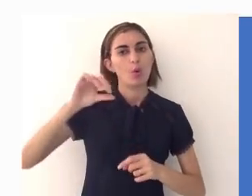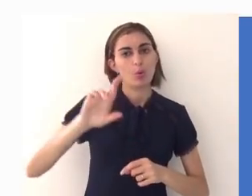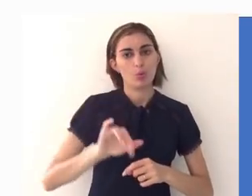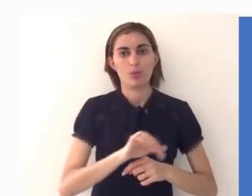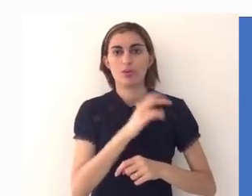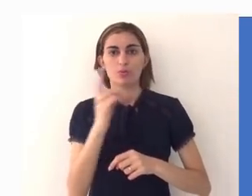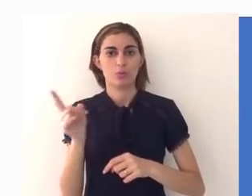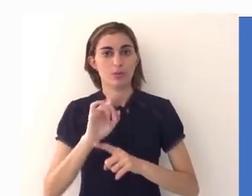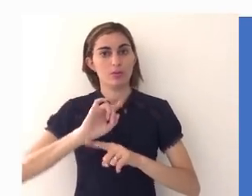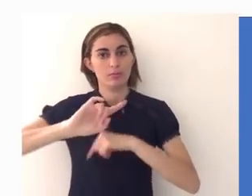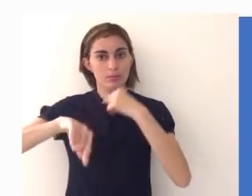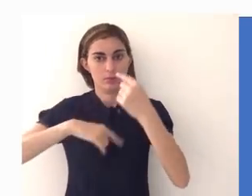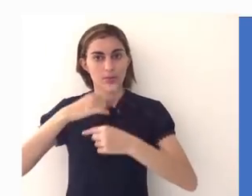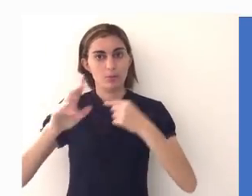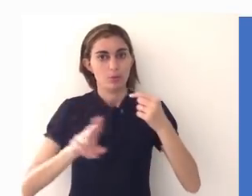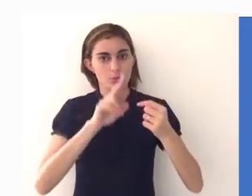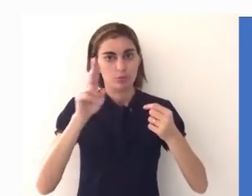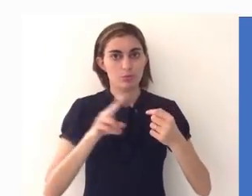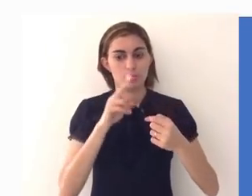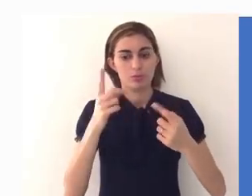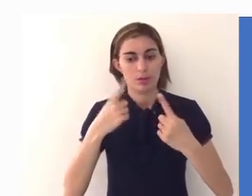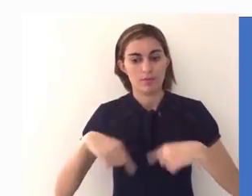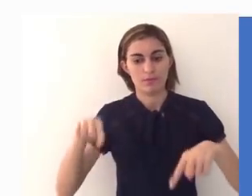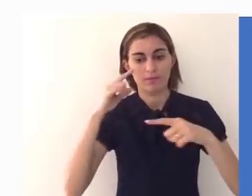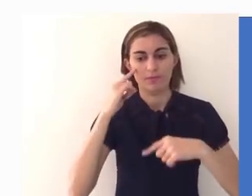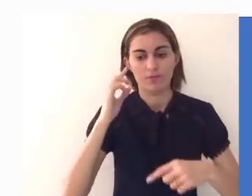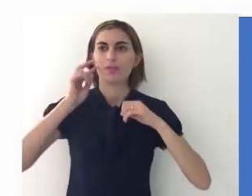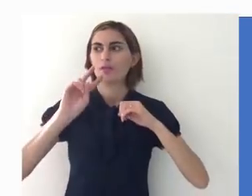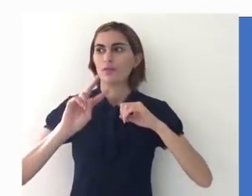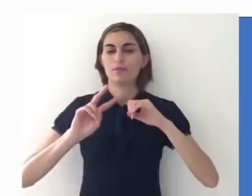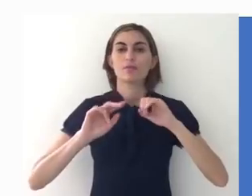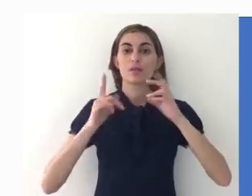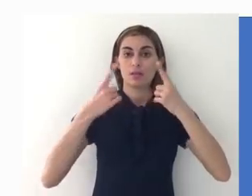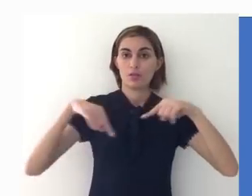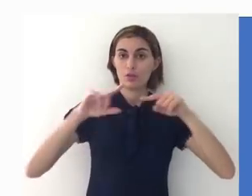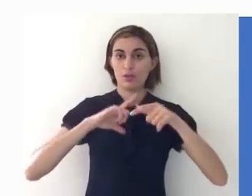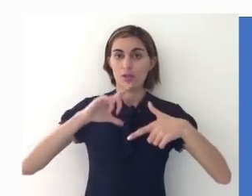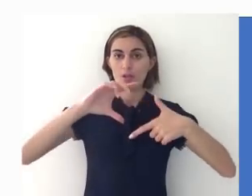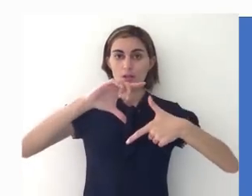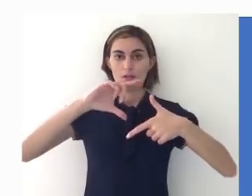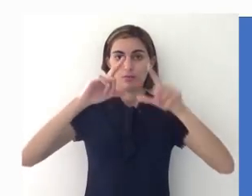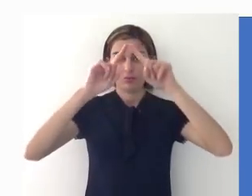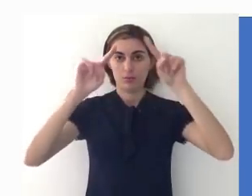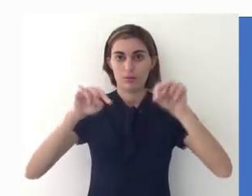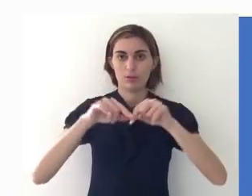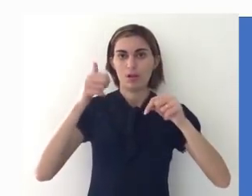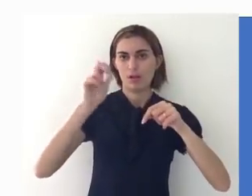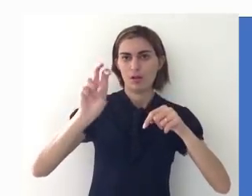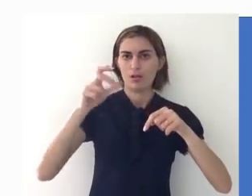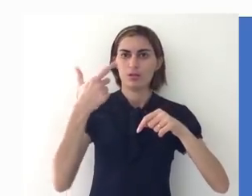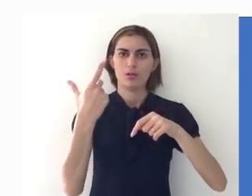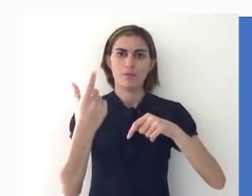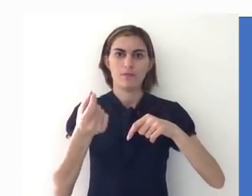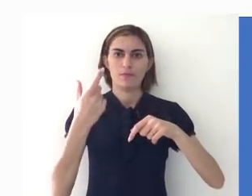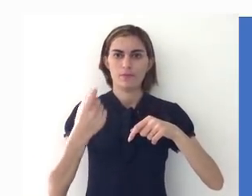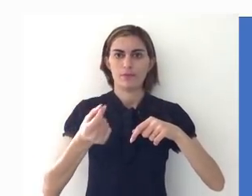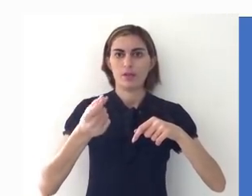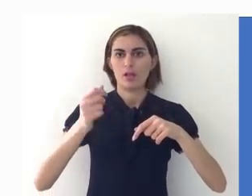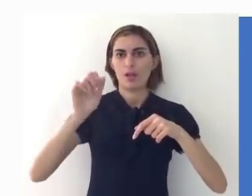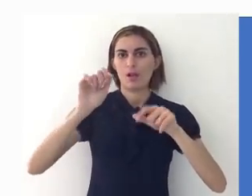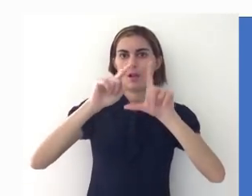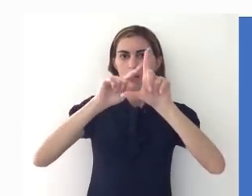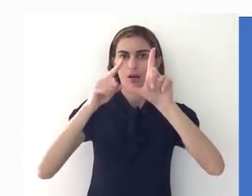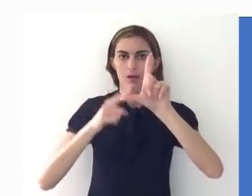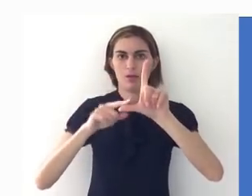congruentes ou não e depois usar essa congruência ao nosso favor. Observe aí na tua tela. A gente tem um triângulo de